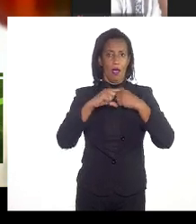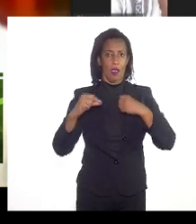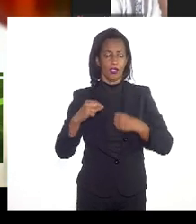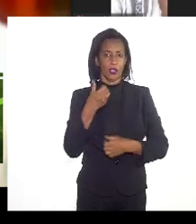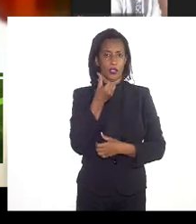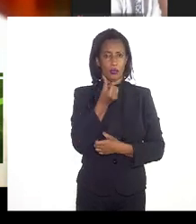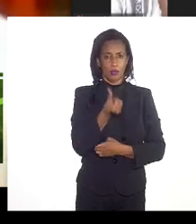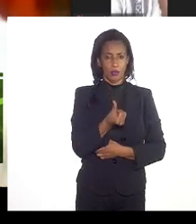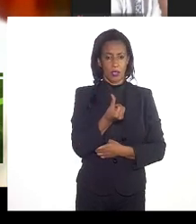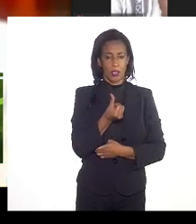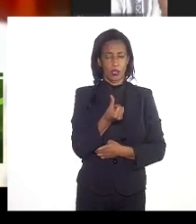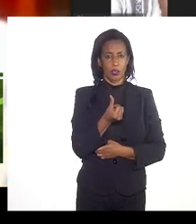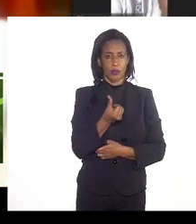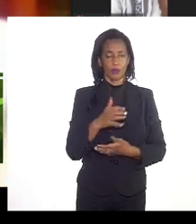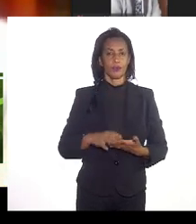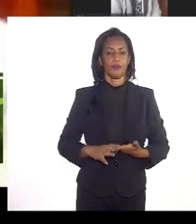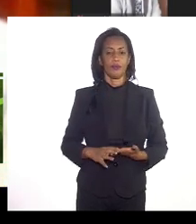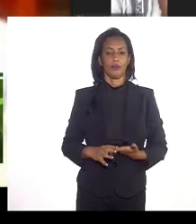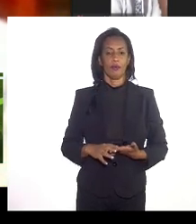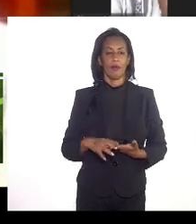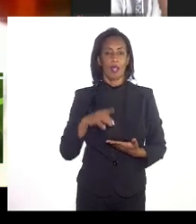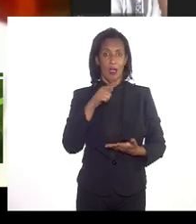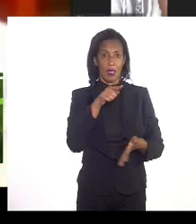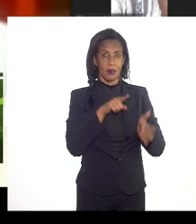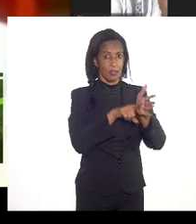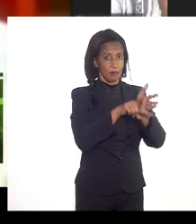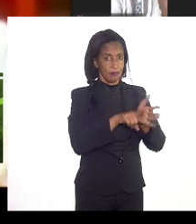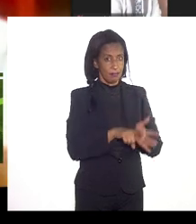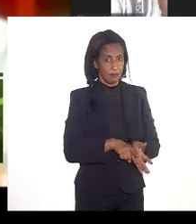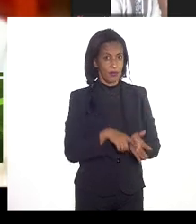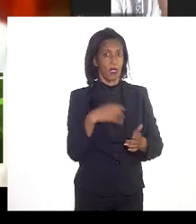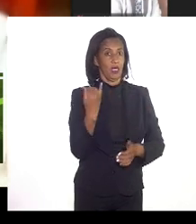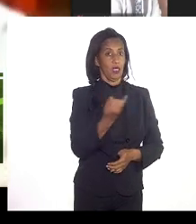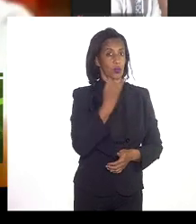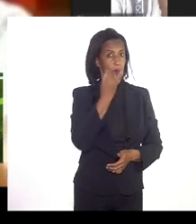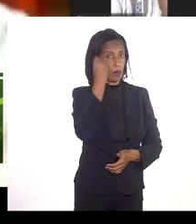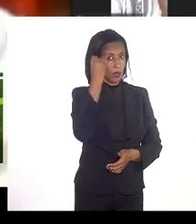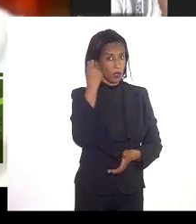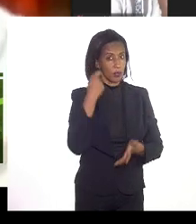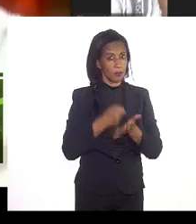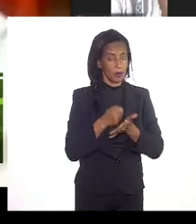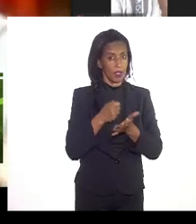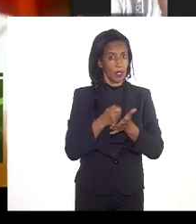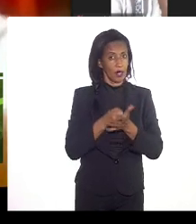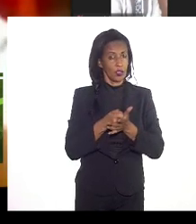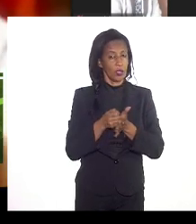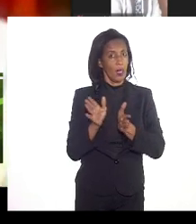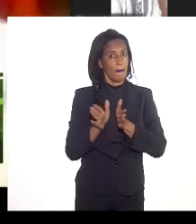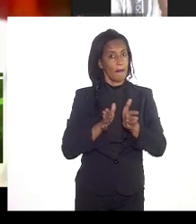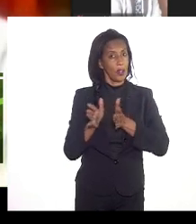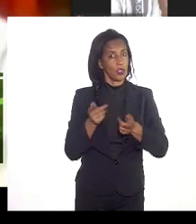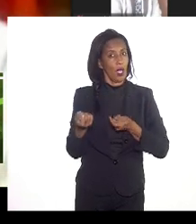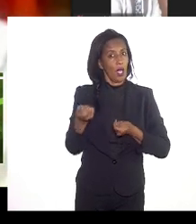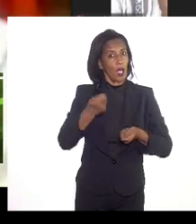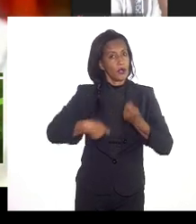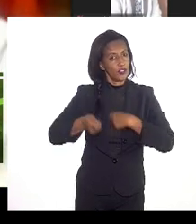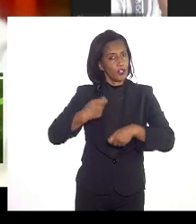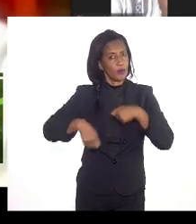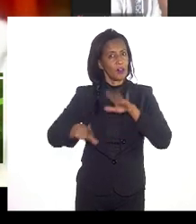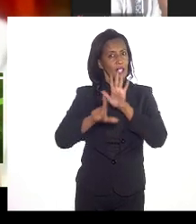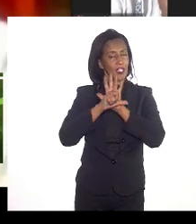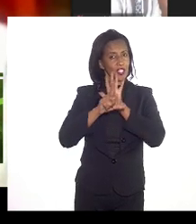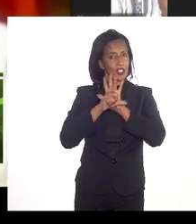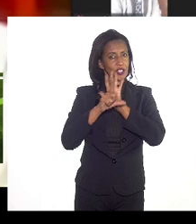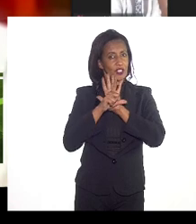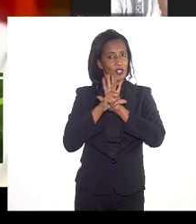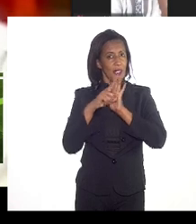Convenção 169. Essa consulta, ela é fundamental para condicionar medidas administrativas e legislativas